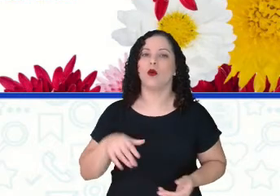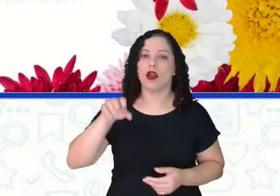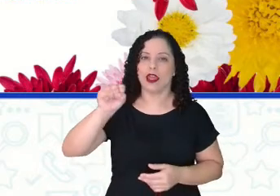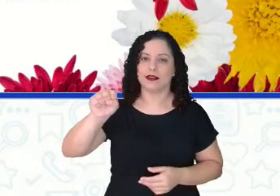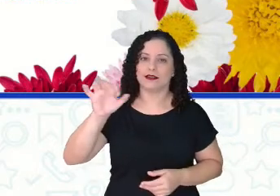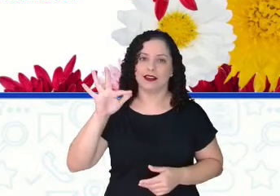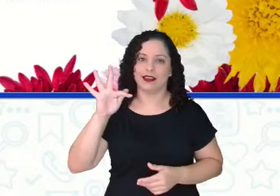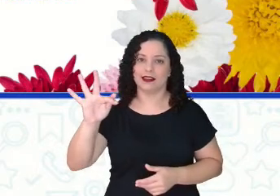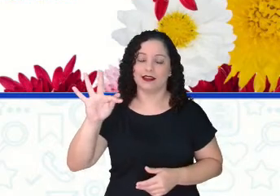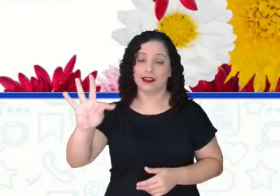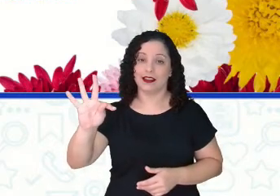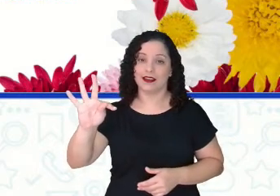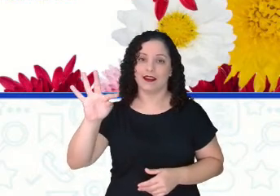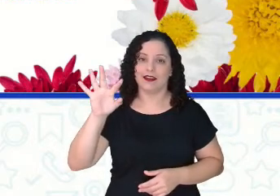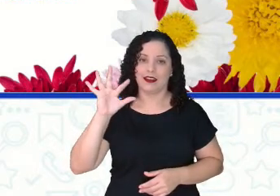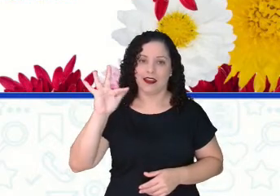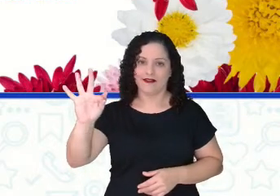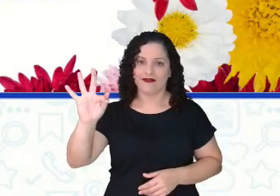STF